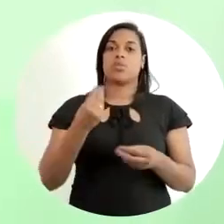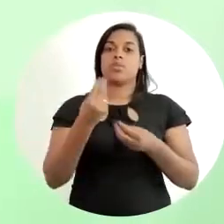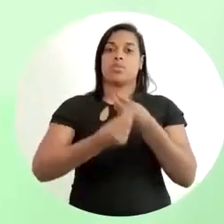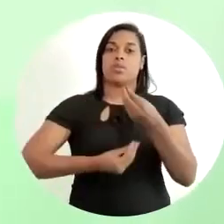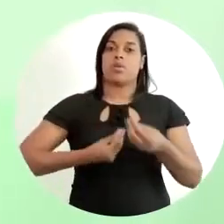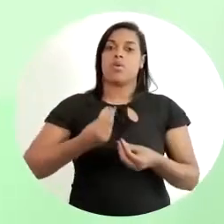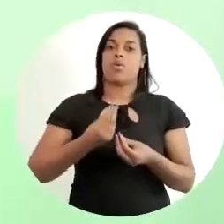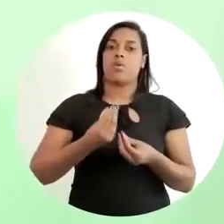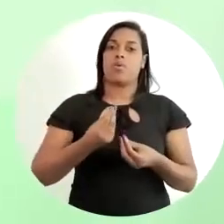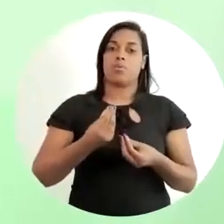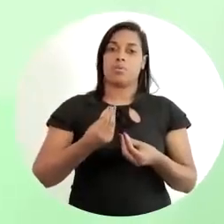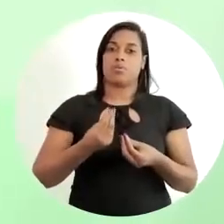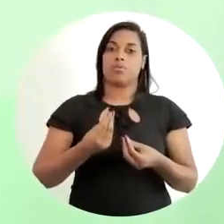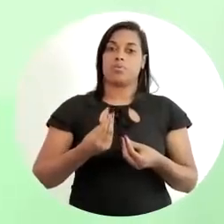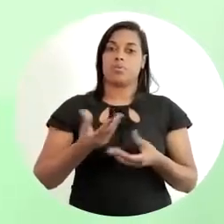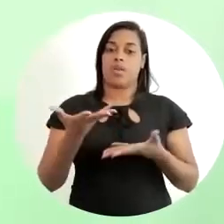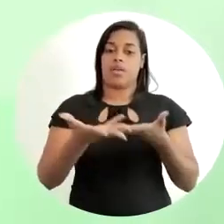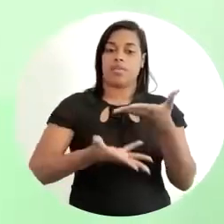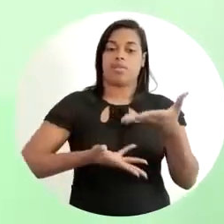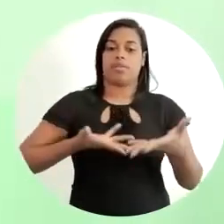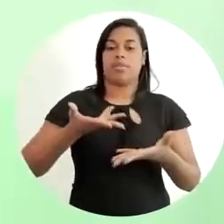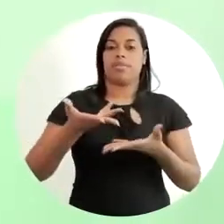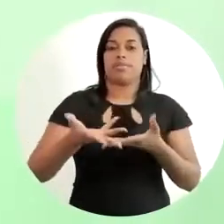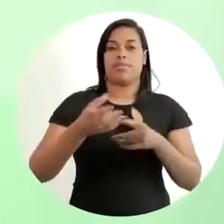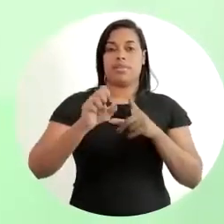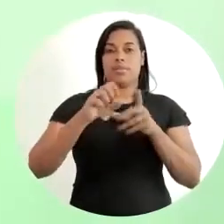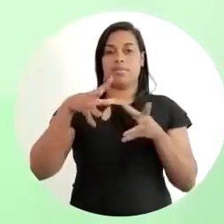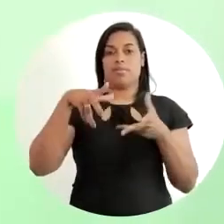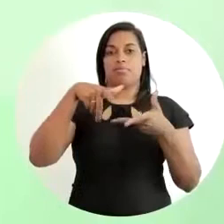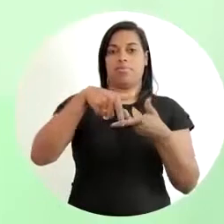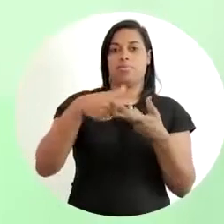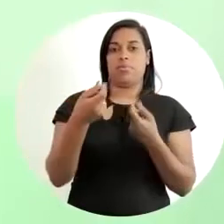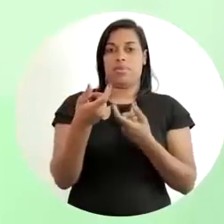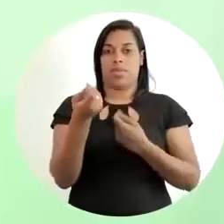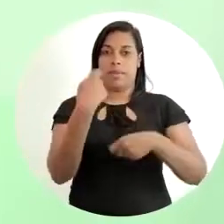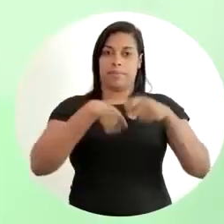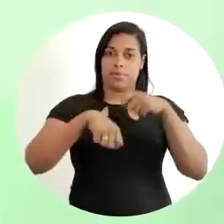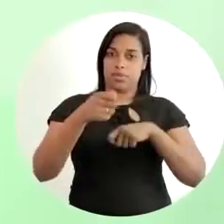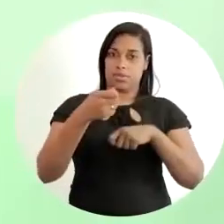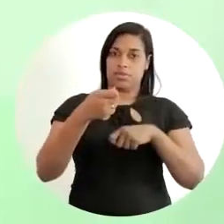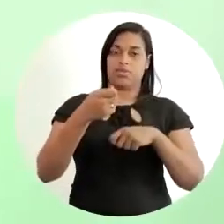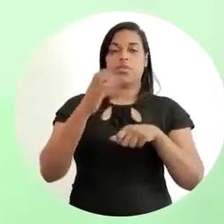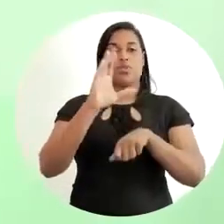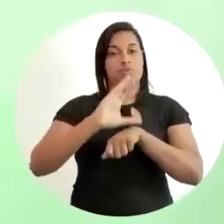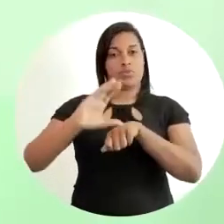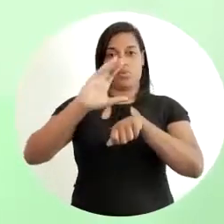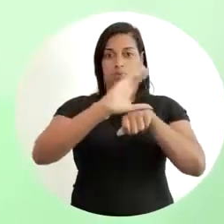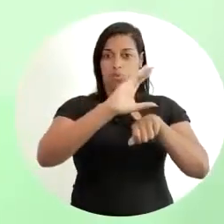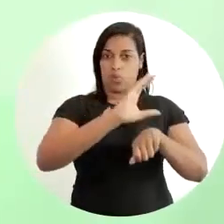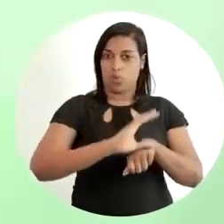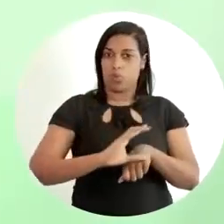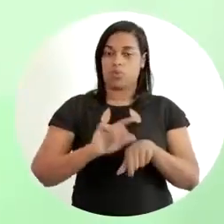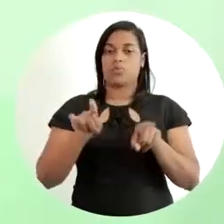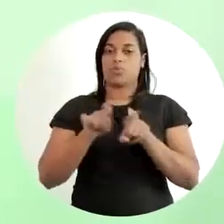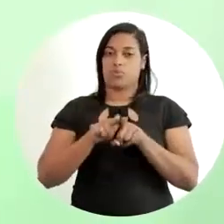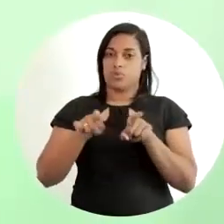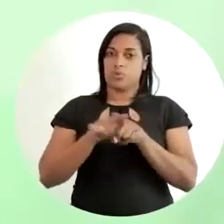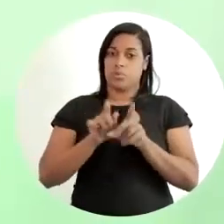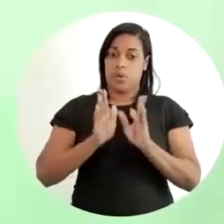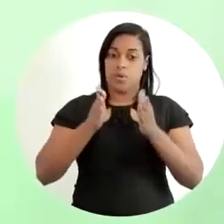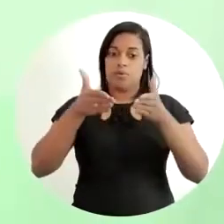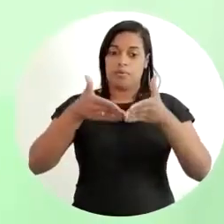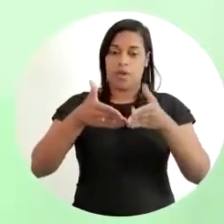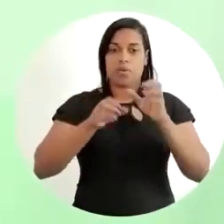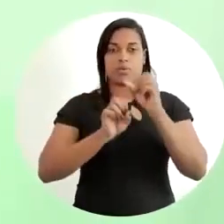usada como um elemento para atender às demandas do mundo capitalista. Então, os cursos e